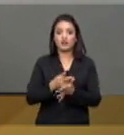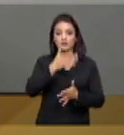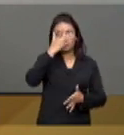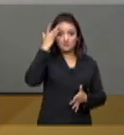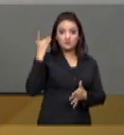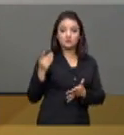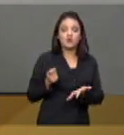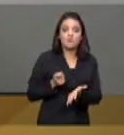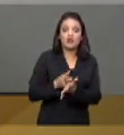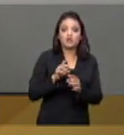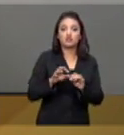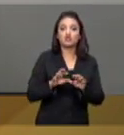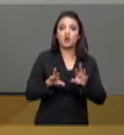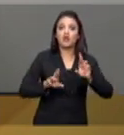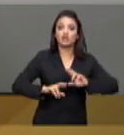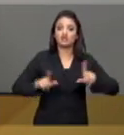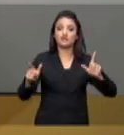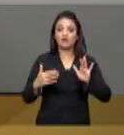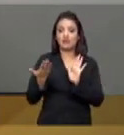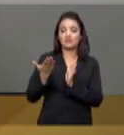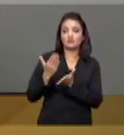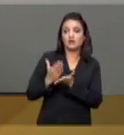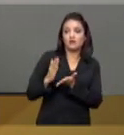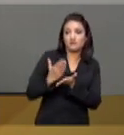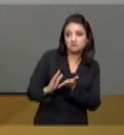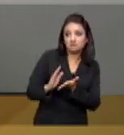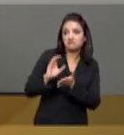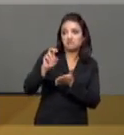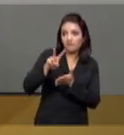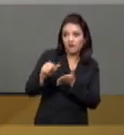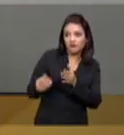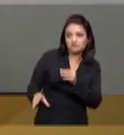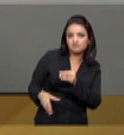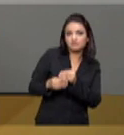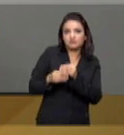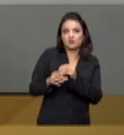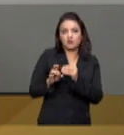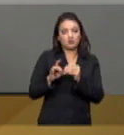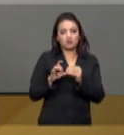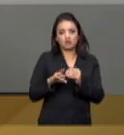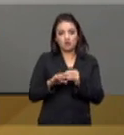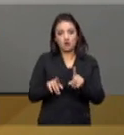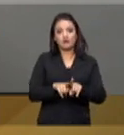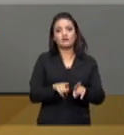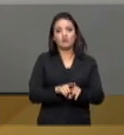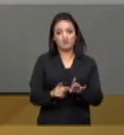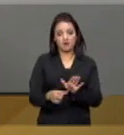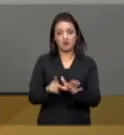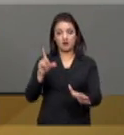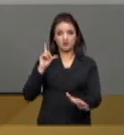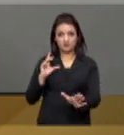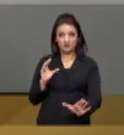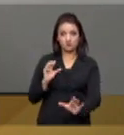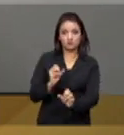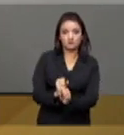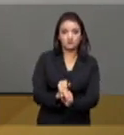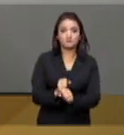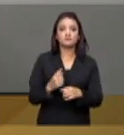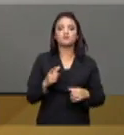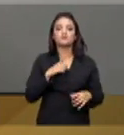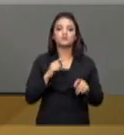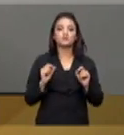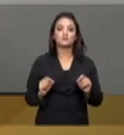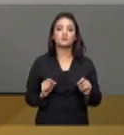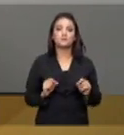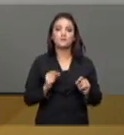recolher somente a diferença entre o valor resultante da incidência e aquele recolhido nas etapas anteriores, é veiculada a